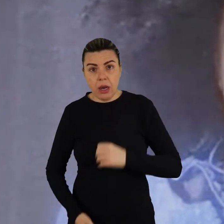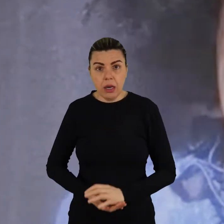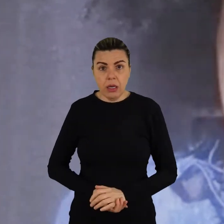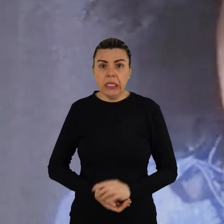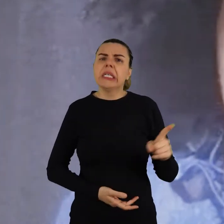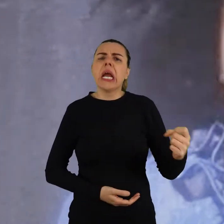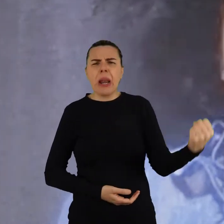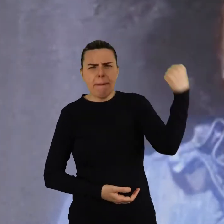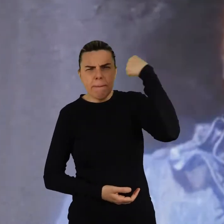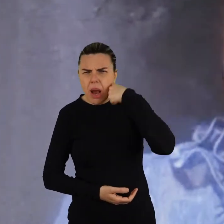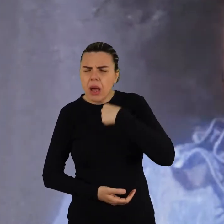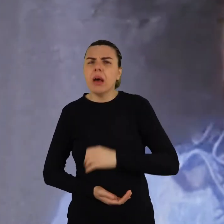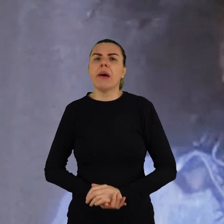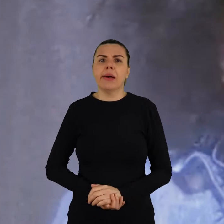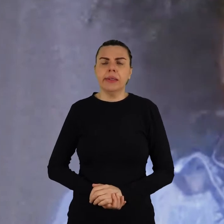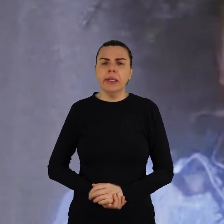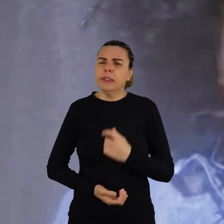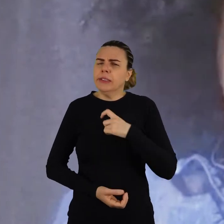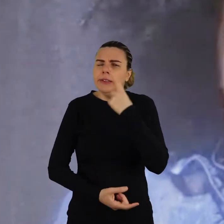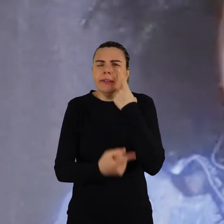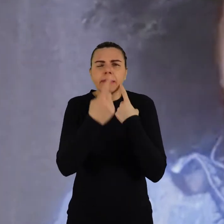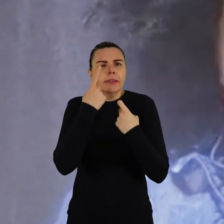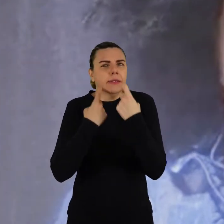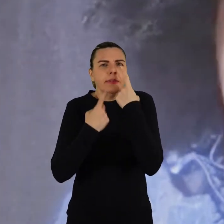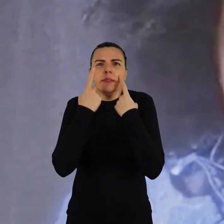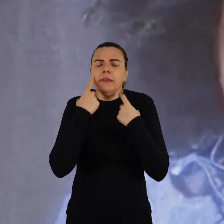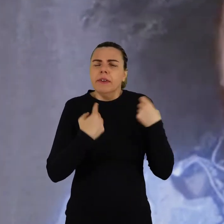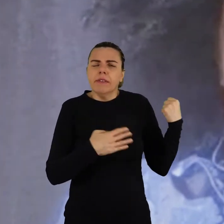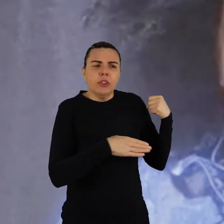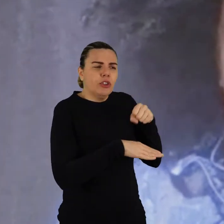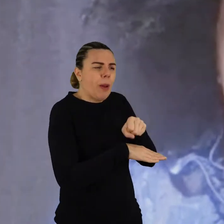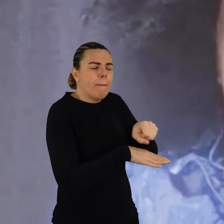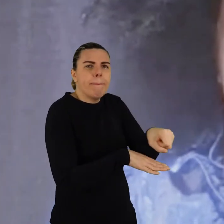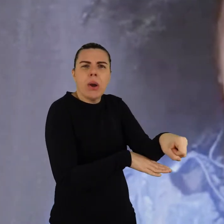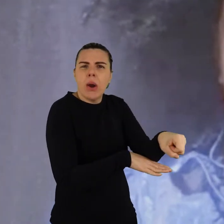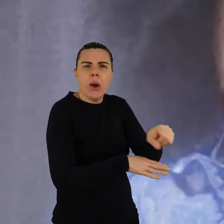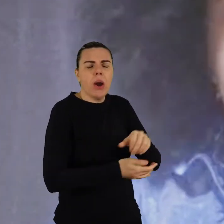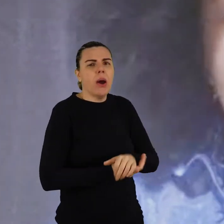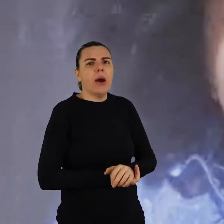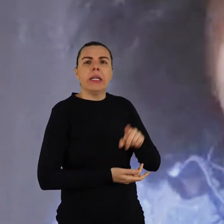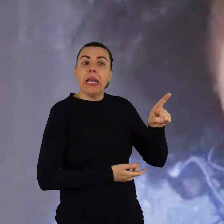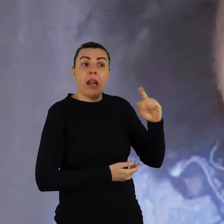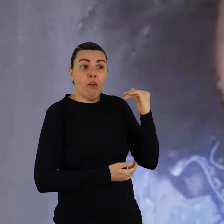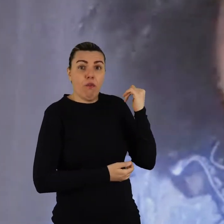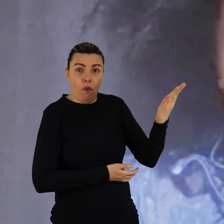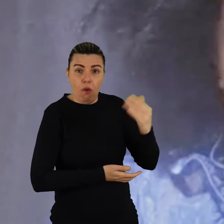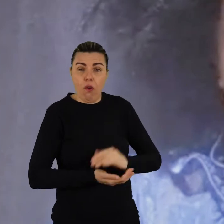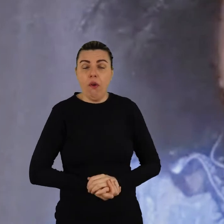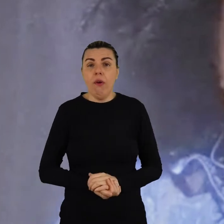Ele me bateu e eu comecei a chorar. Eu fechei a porta e o Jota ficou do lado de